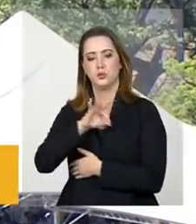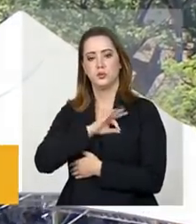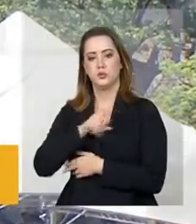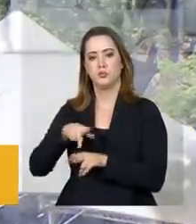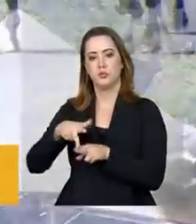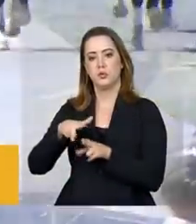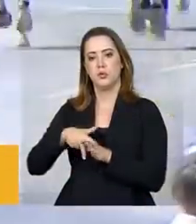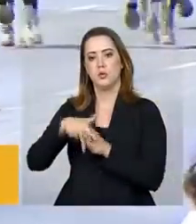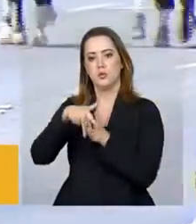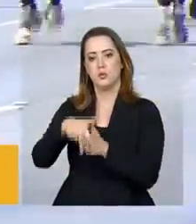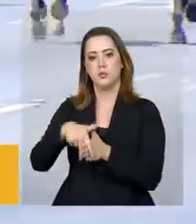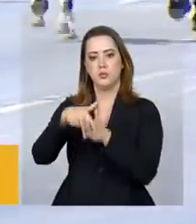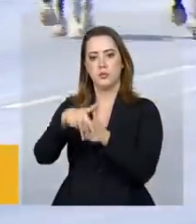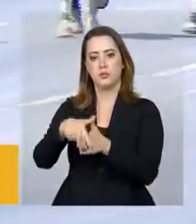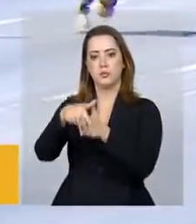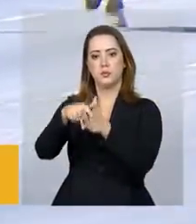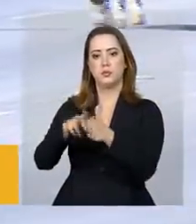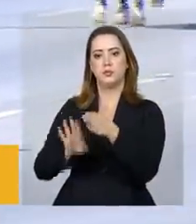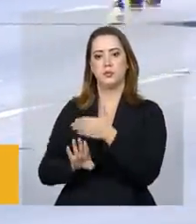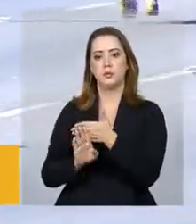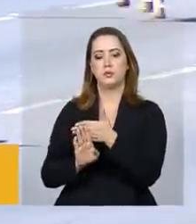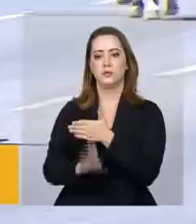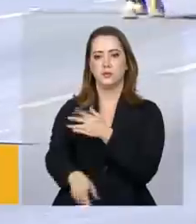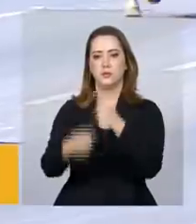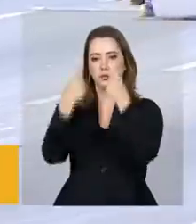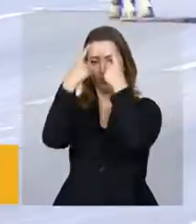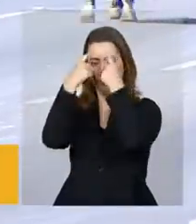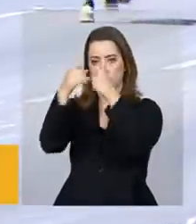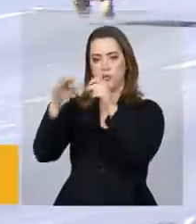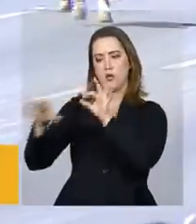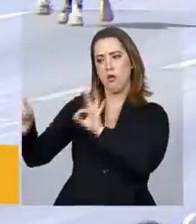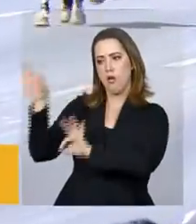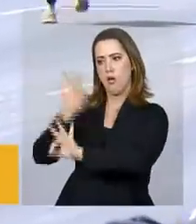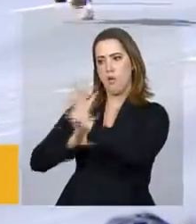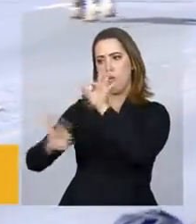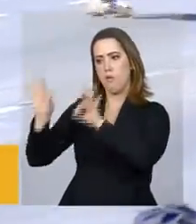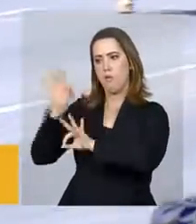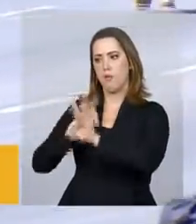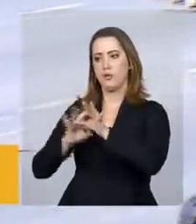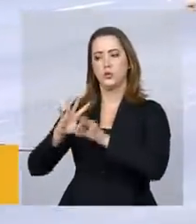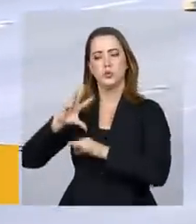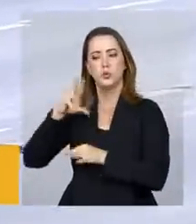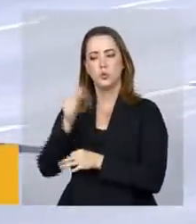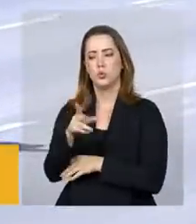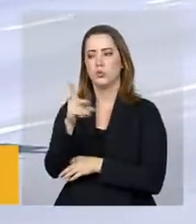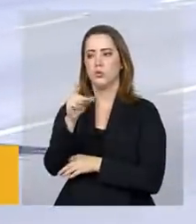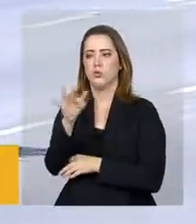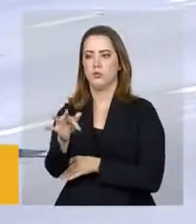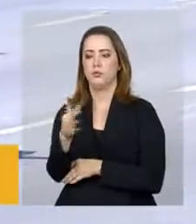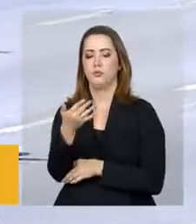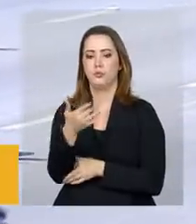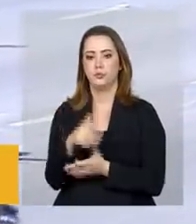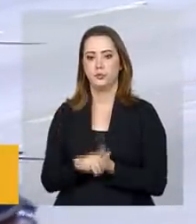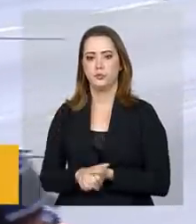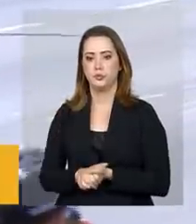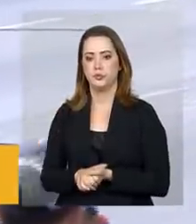da criminalidade e na manutenção da ordem pública em todo o Distrito Federal.